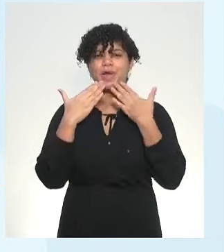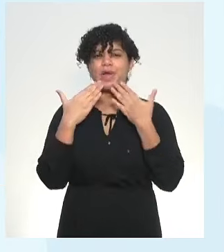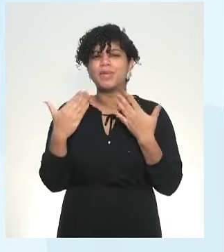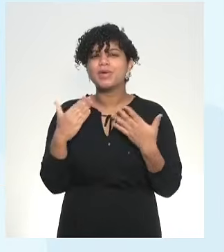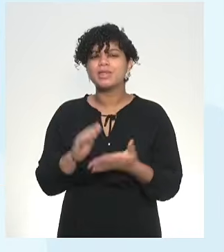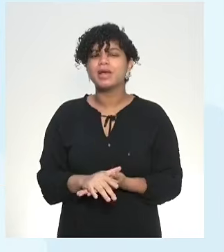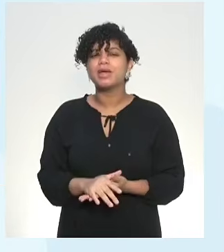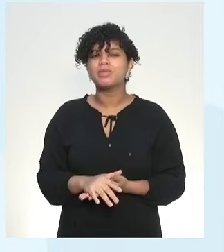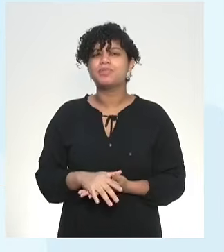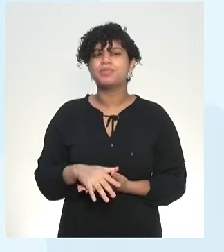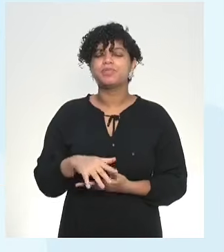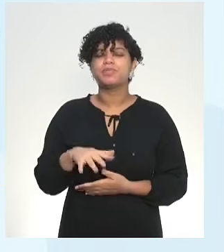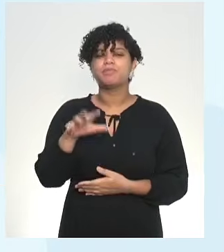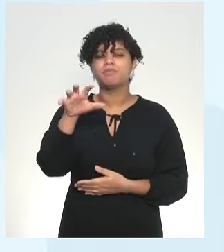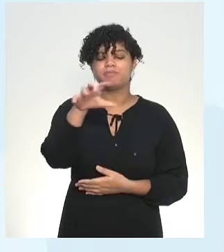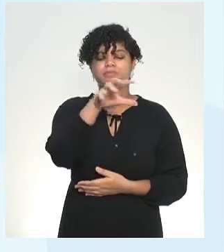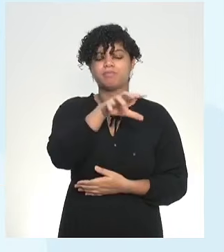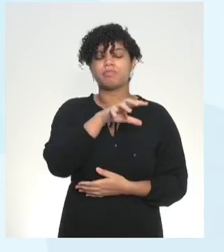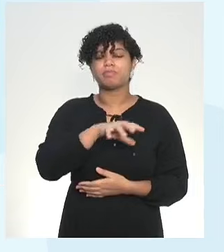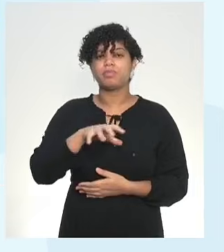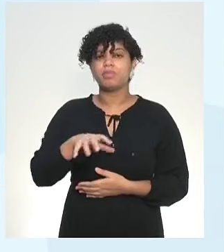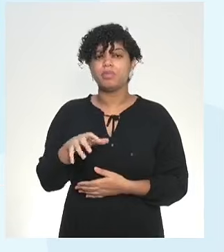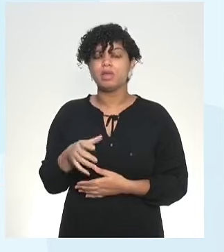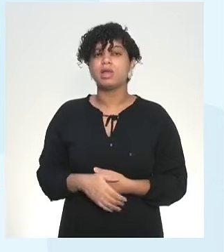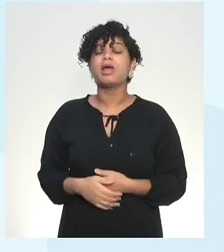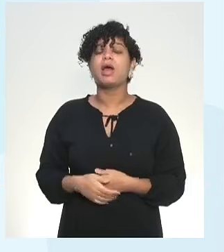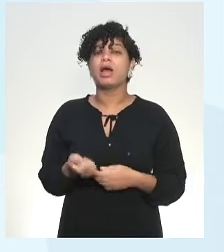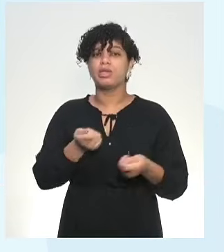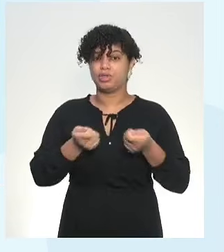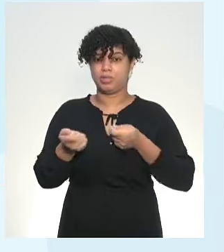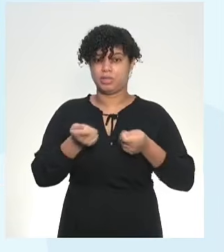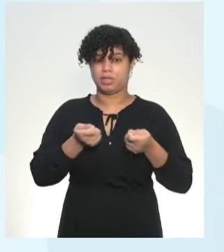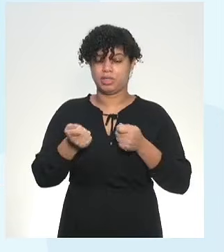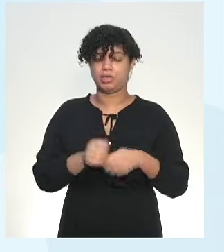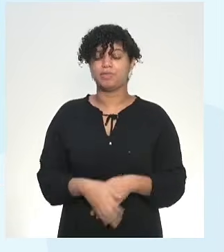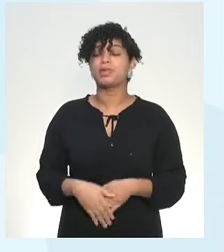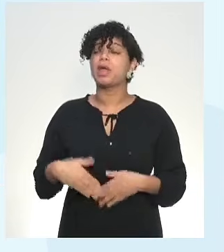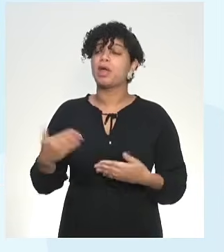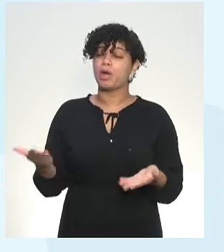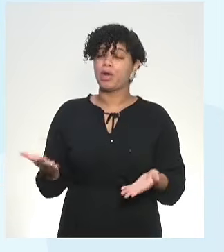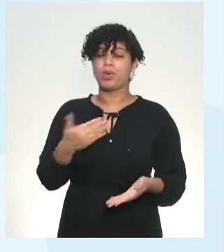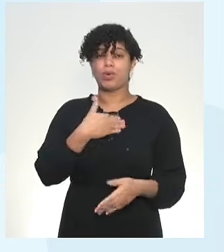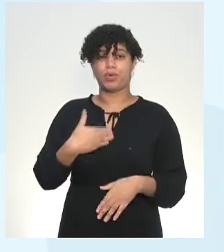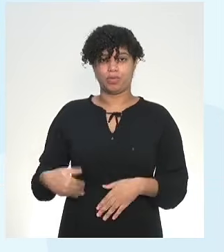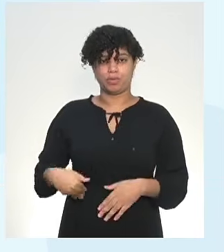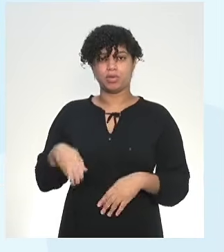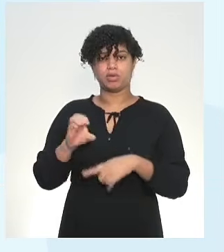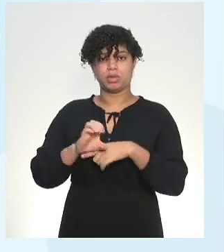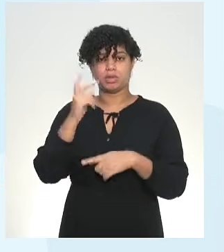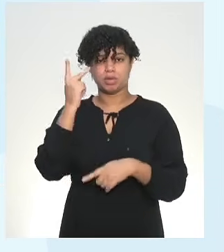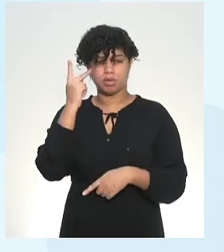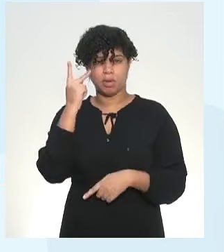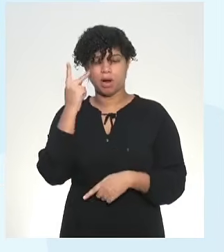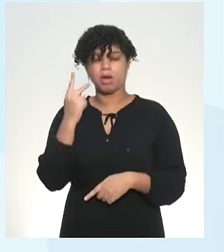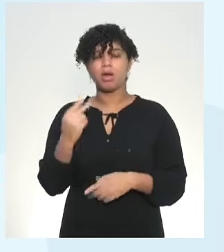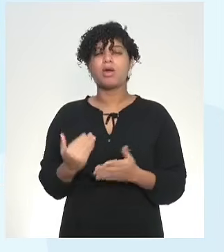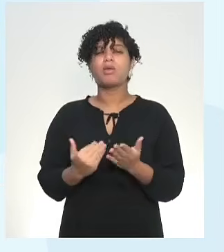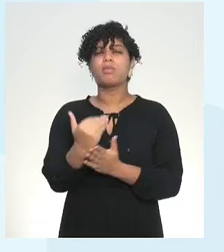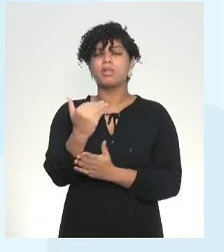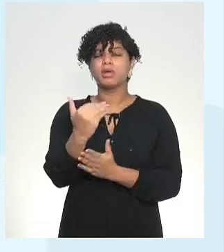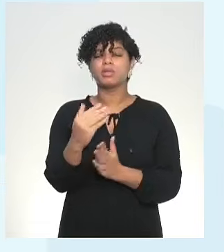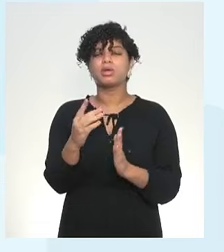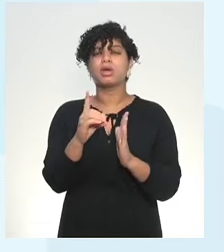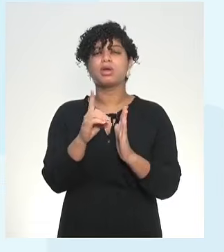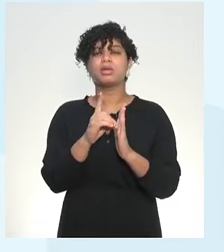regiões administrativas. Então, o governo do estado de São Paulo, né, já a partir da década de 90, né, formou